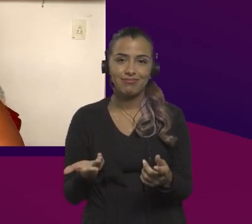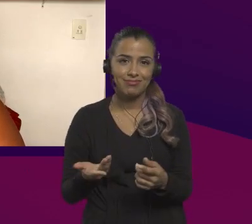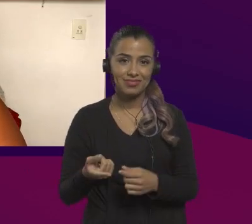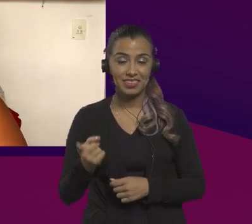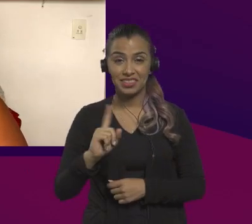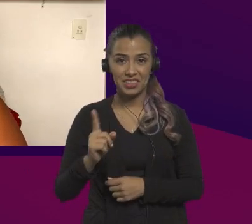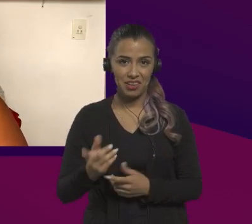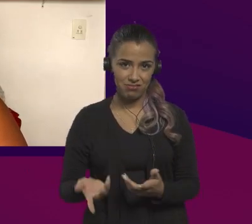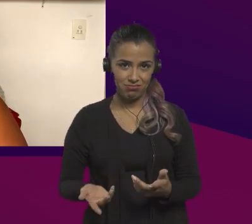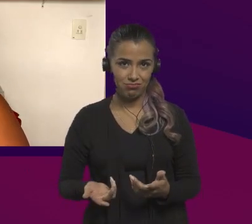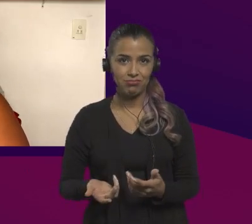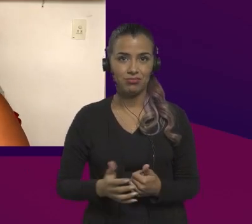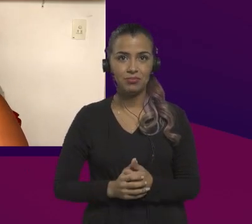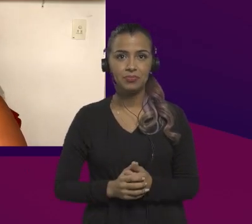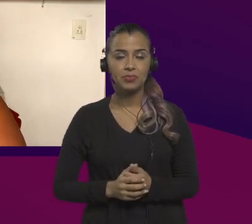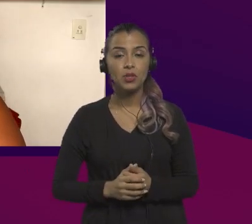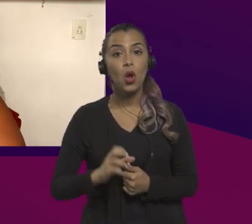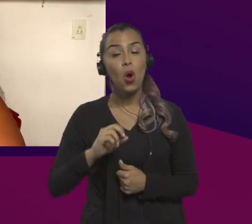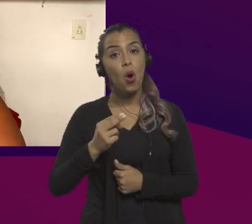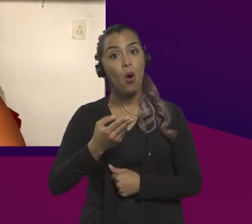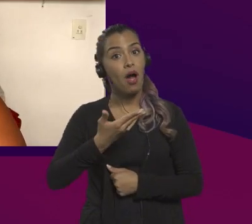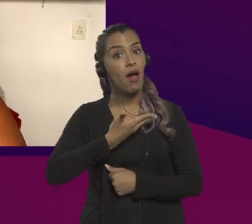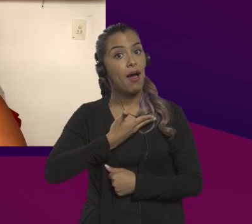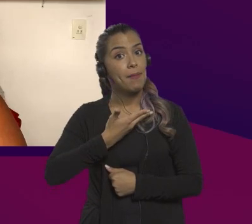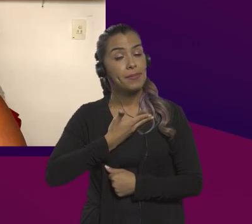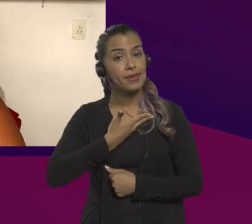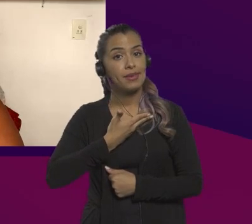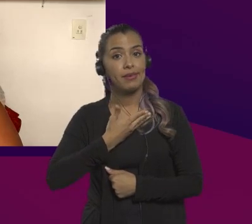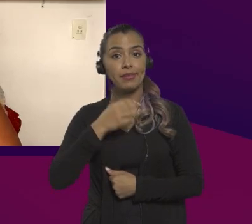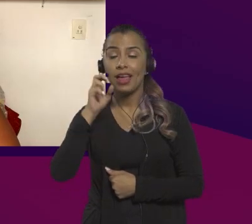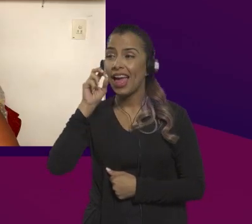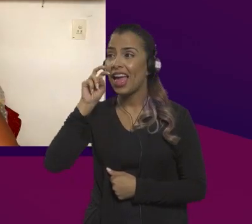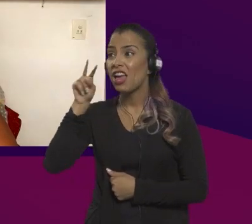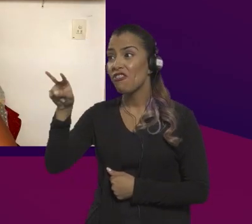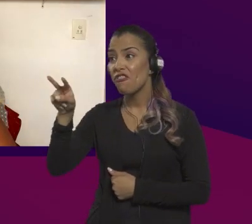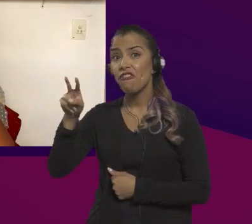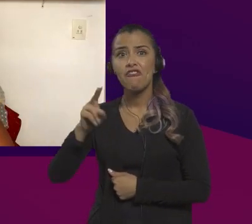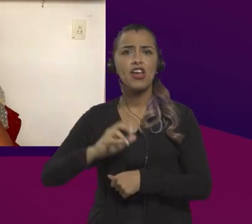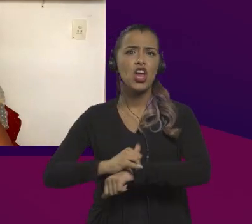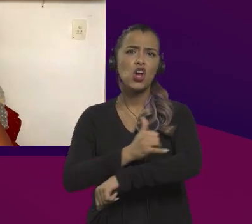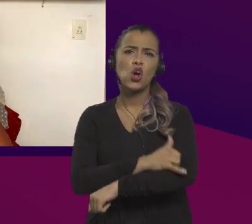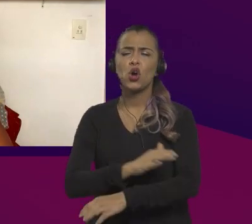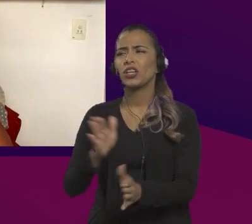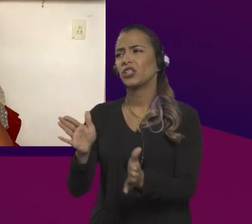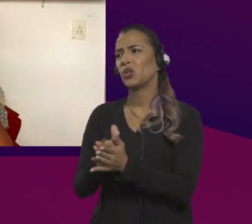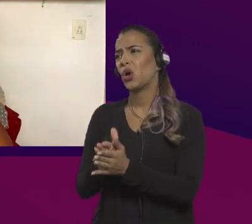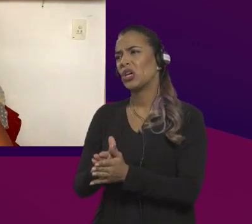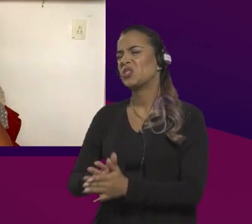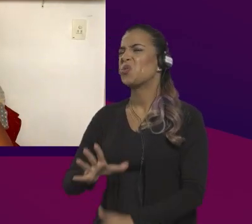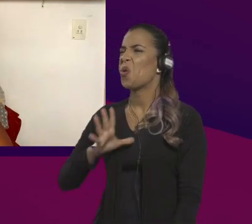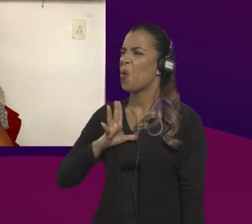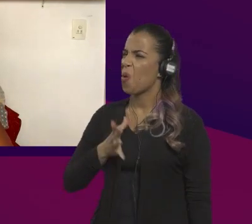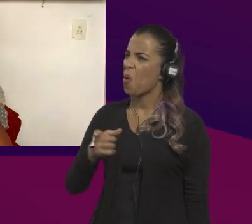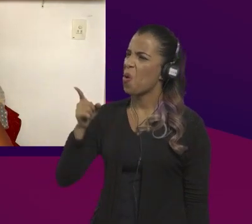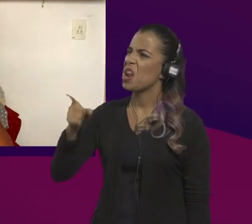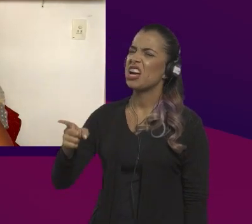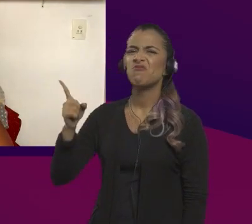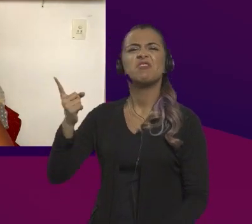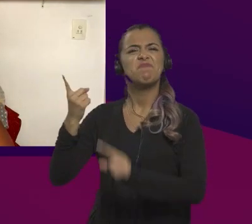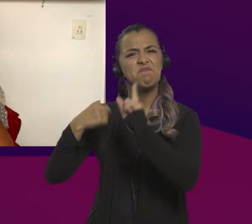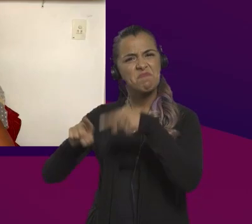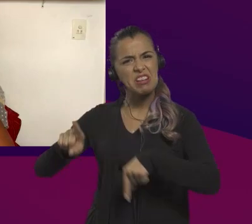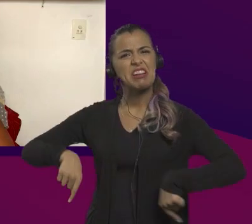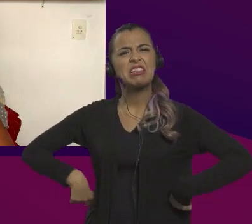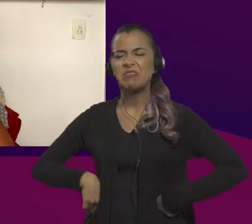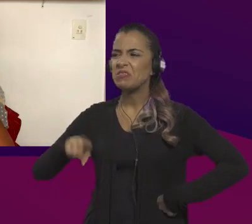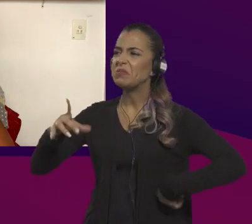As amigas não verem a amiga gorda só como um exemplo de coragem, de superação, de ai, você é tudo, você é